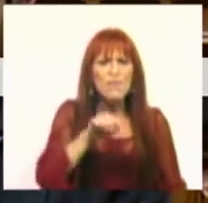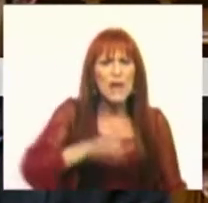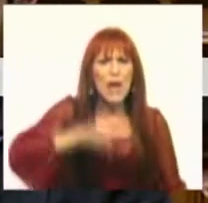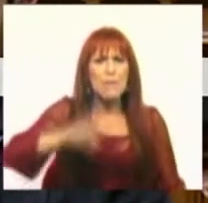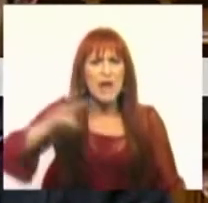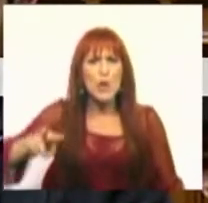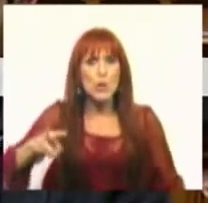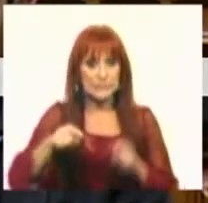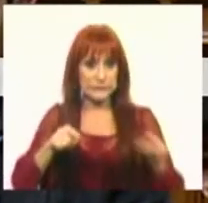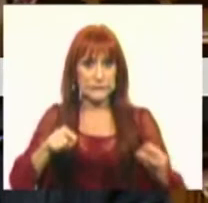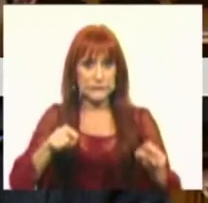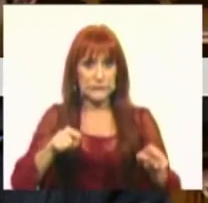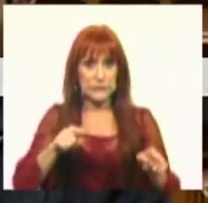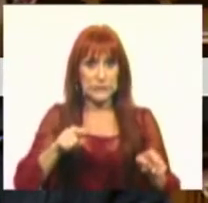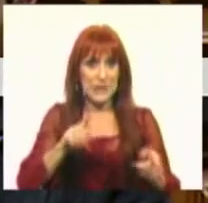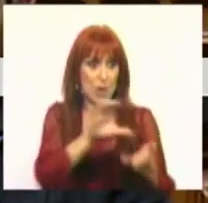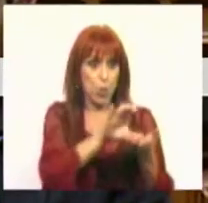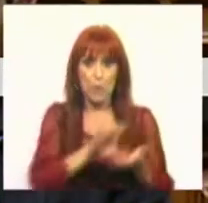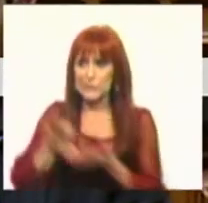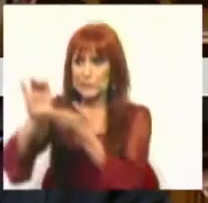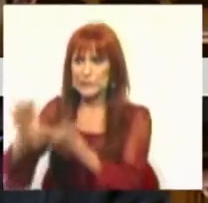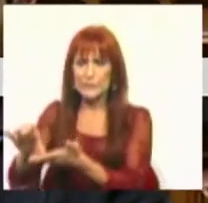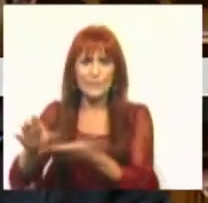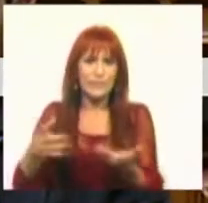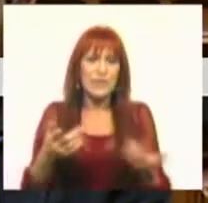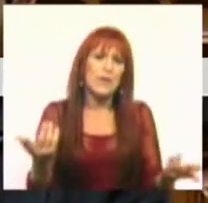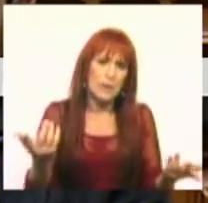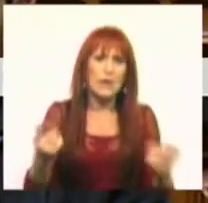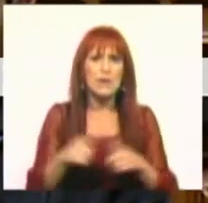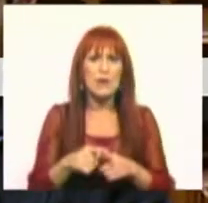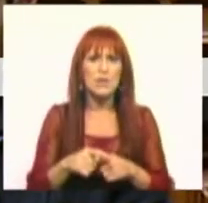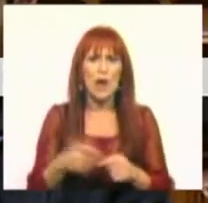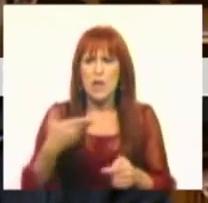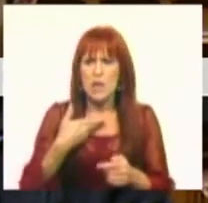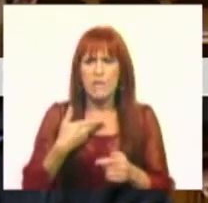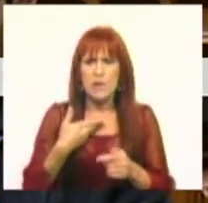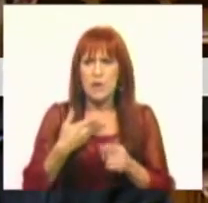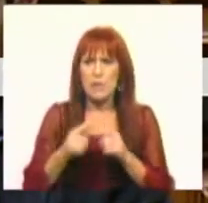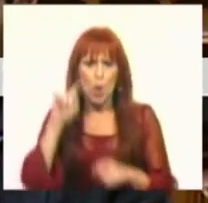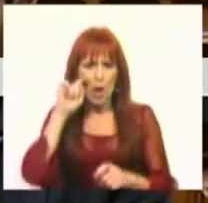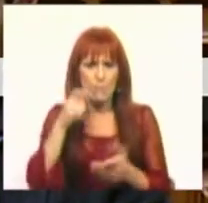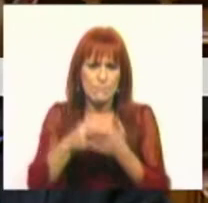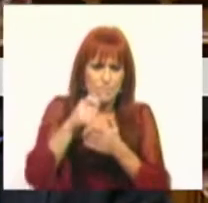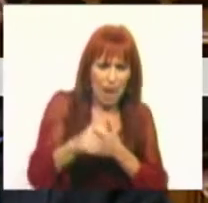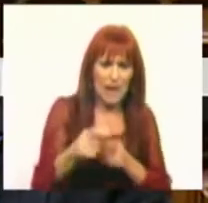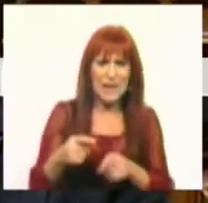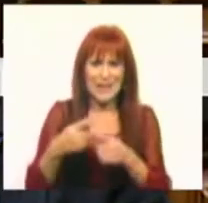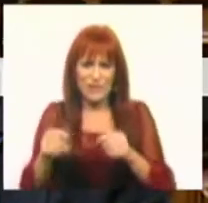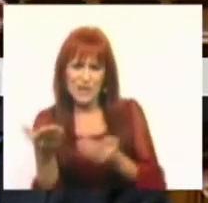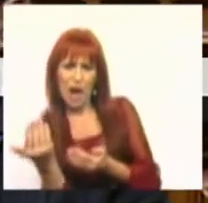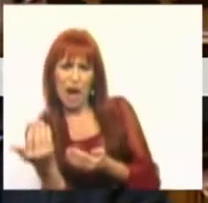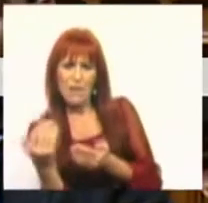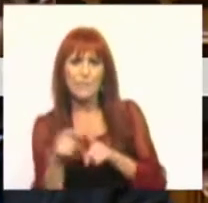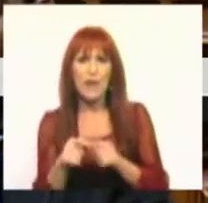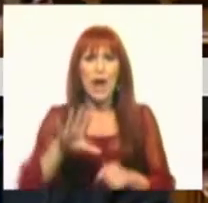milhões desses excedentes e ainda endividar-se para cobrir essa diferença,